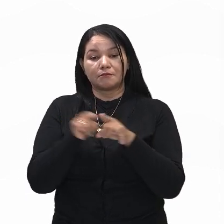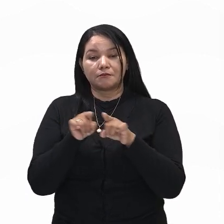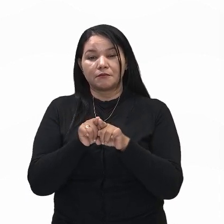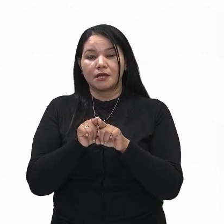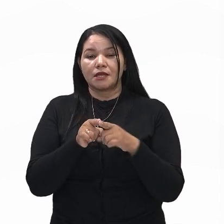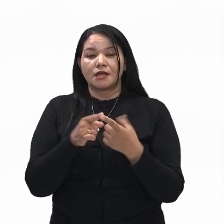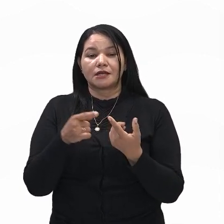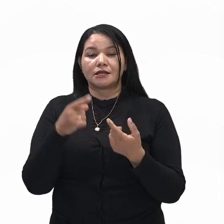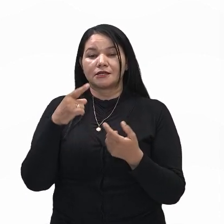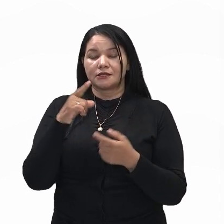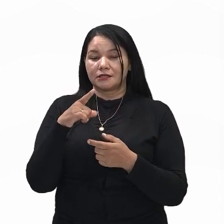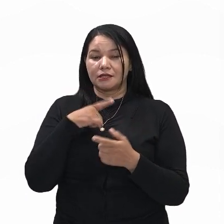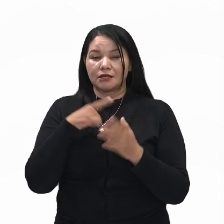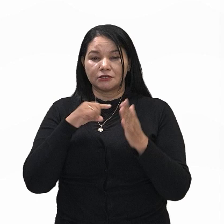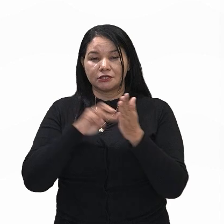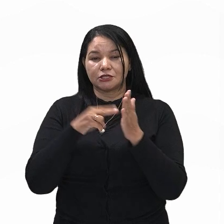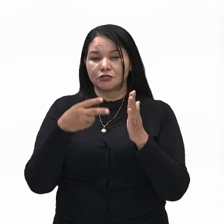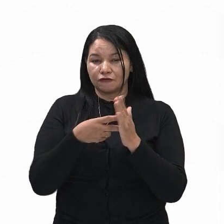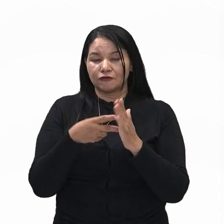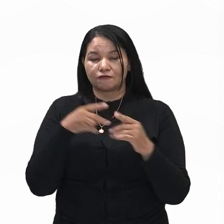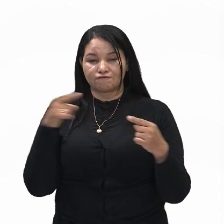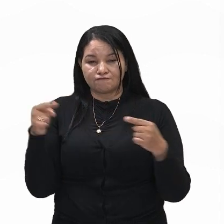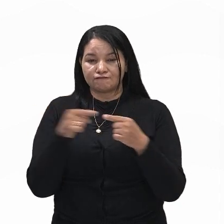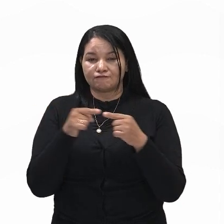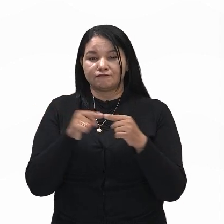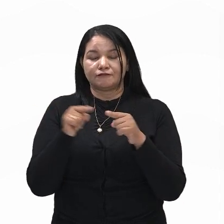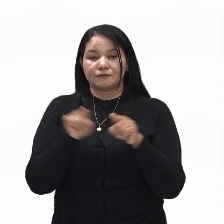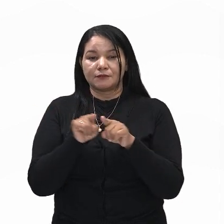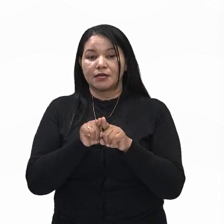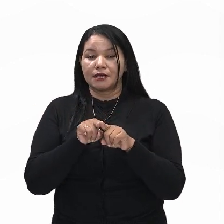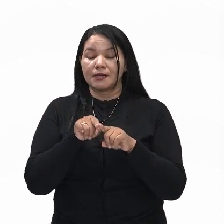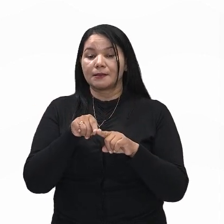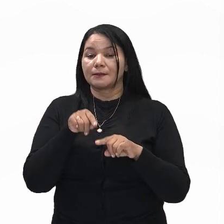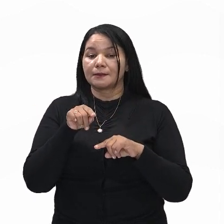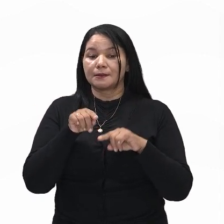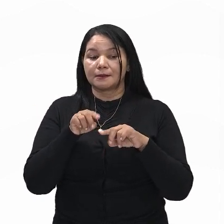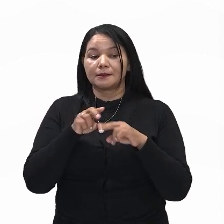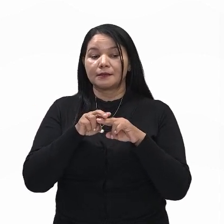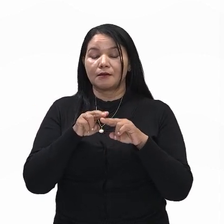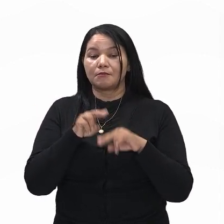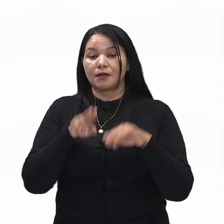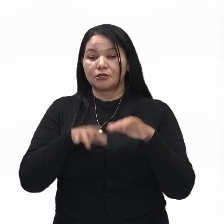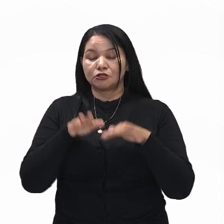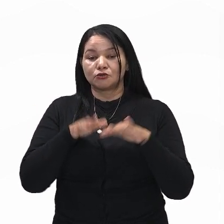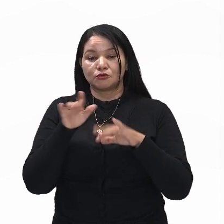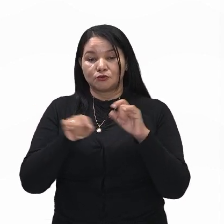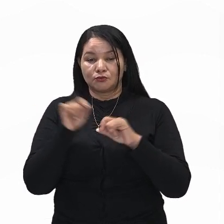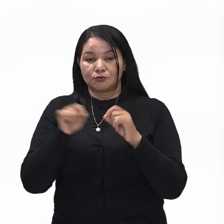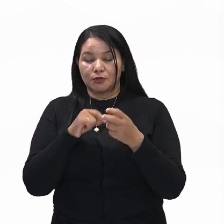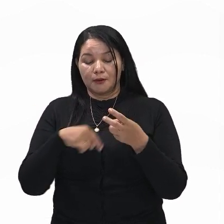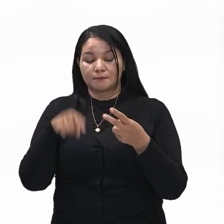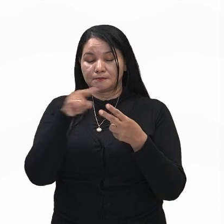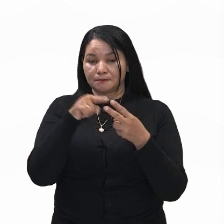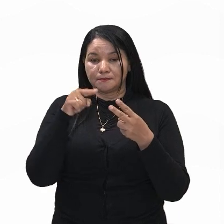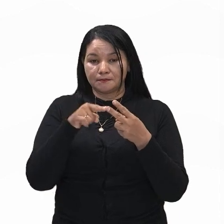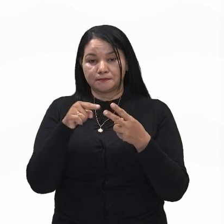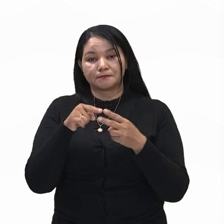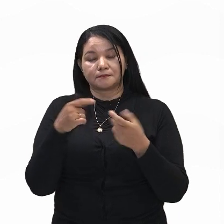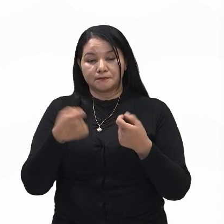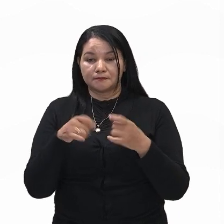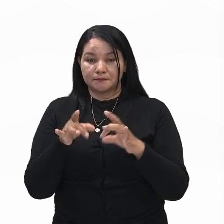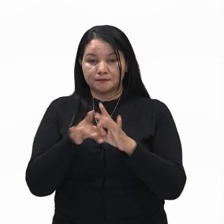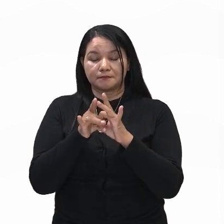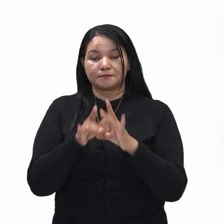quando falamos desse significado, vai depender também do significante. Vamos recordar por que